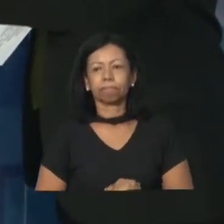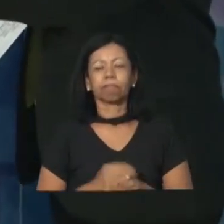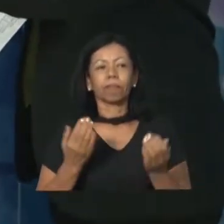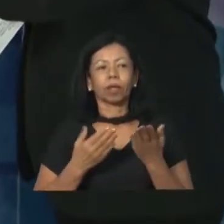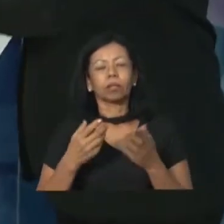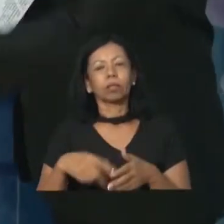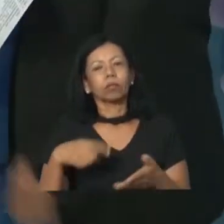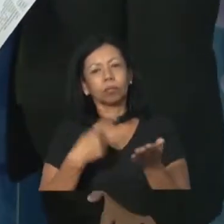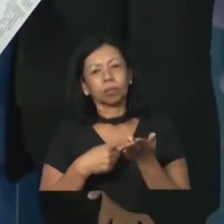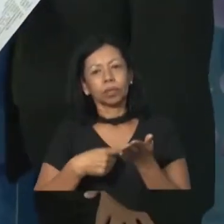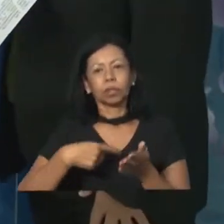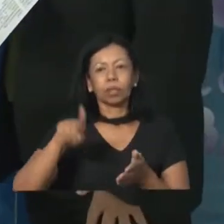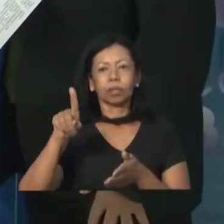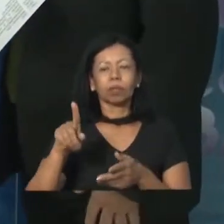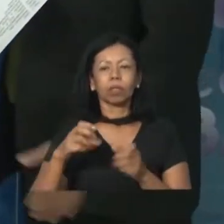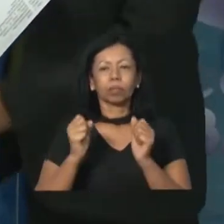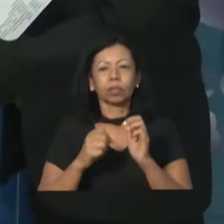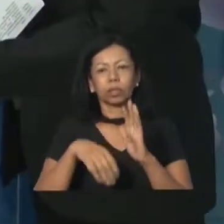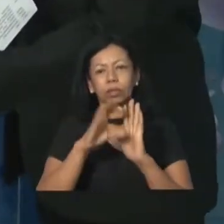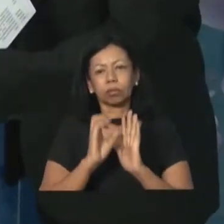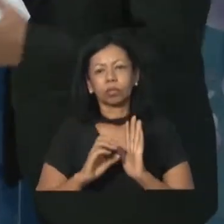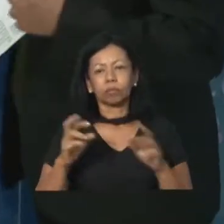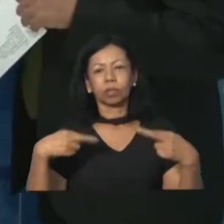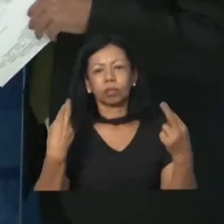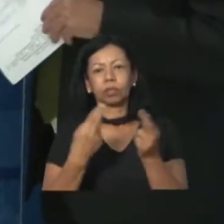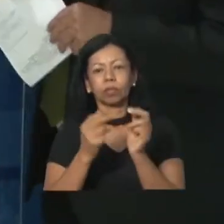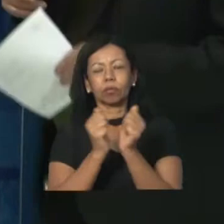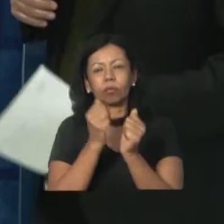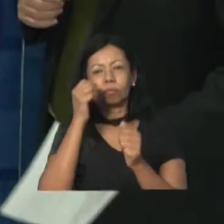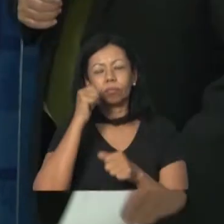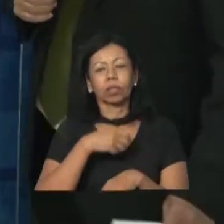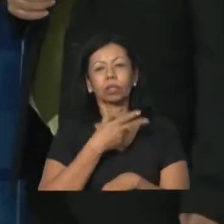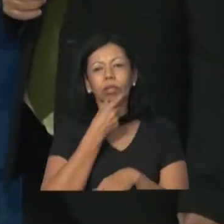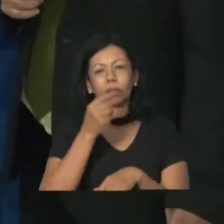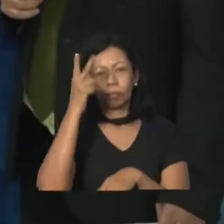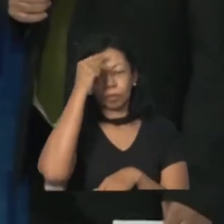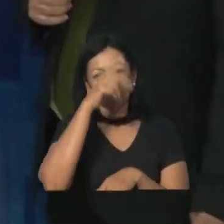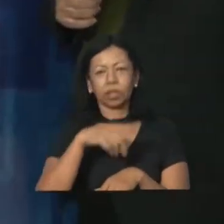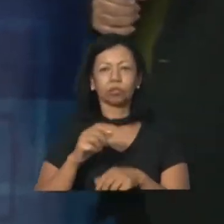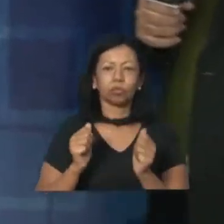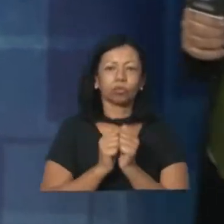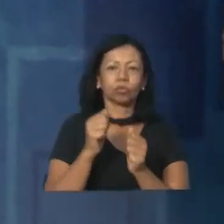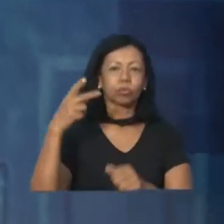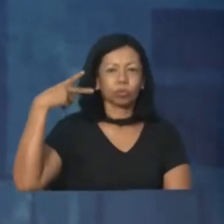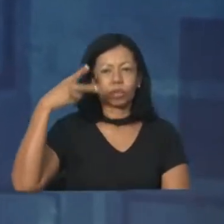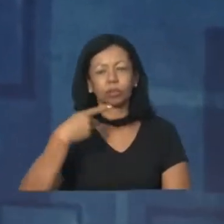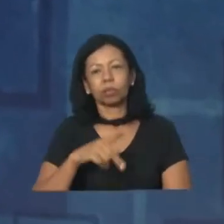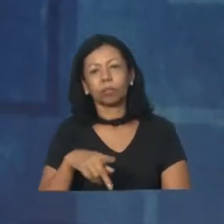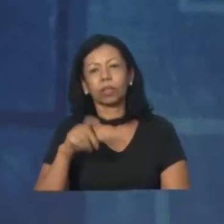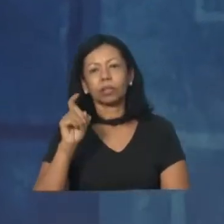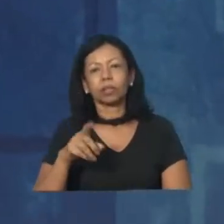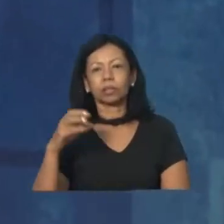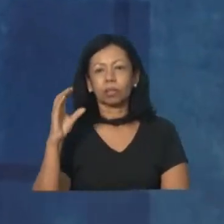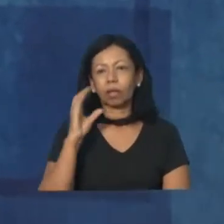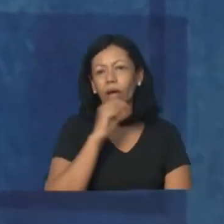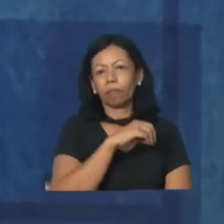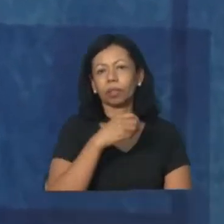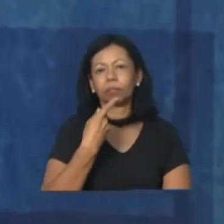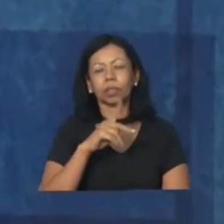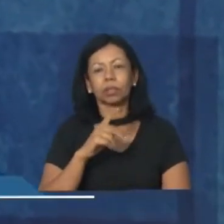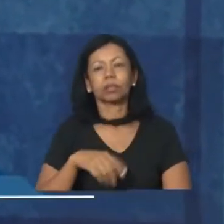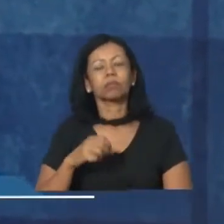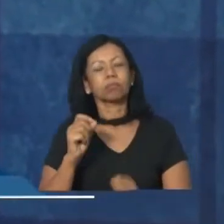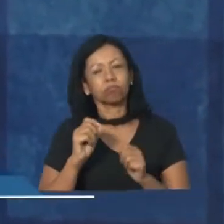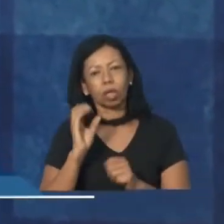senhor está se dirigindo ao Poder Executivo, uma reunião com o prefeito? Sim, eu e os vereadores, para que a gente possa agilizar realmente a questão